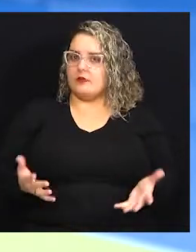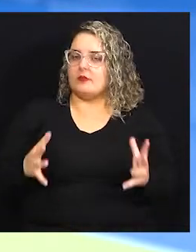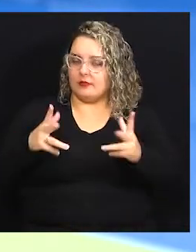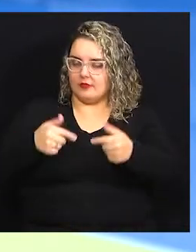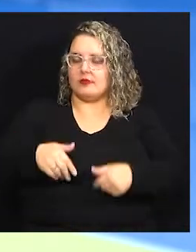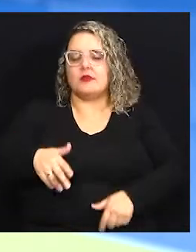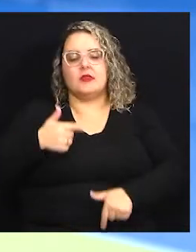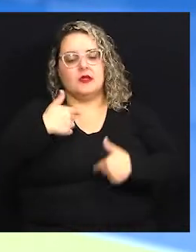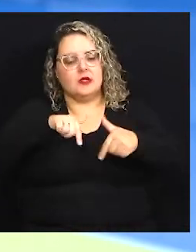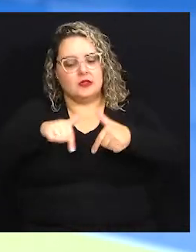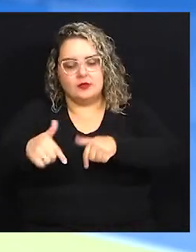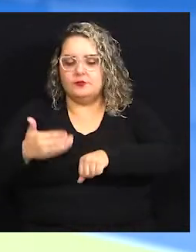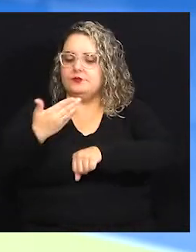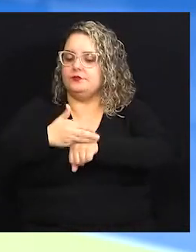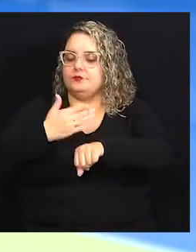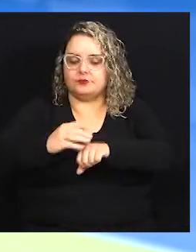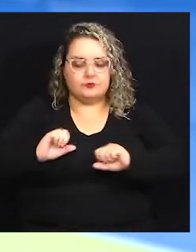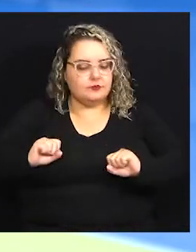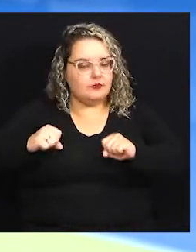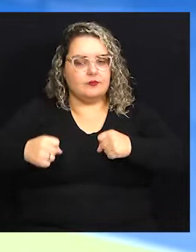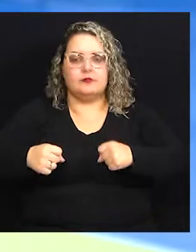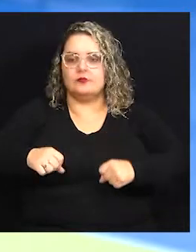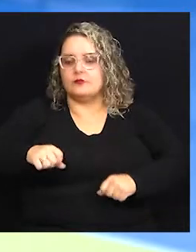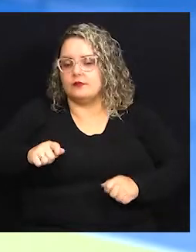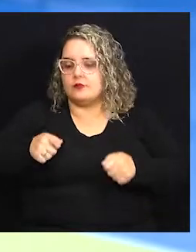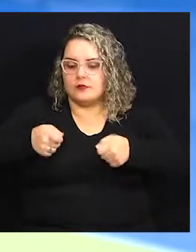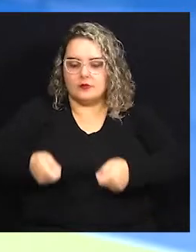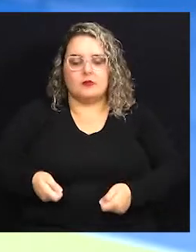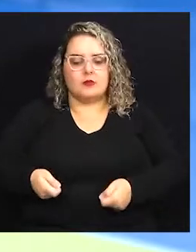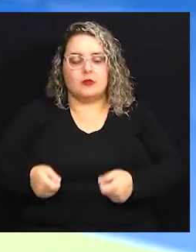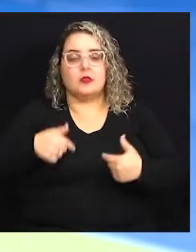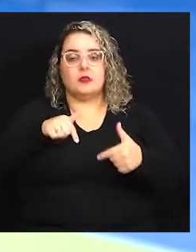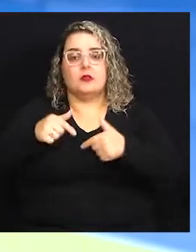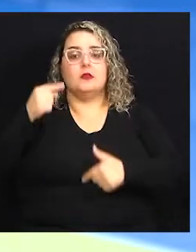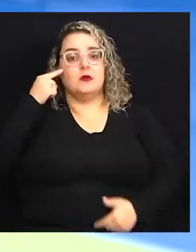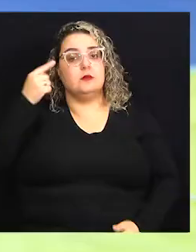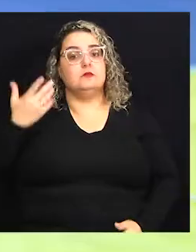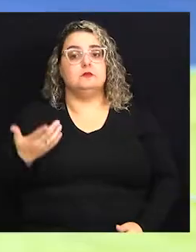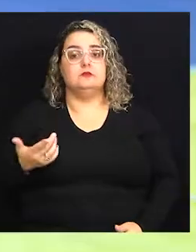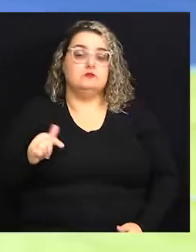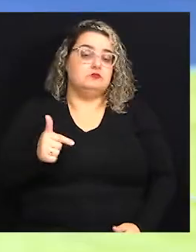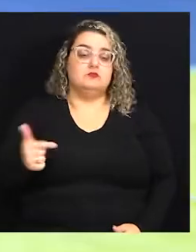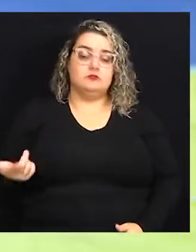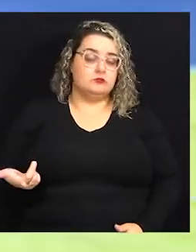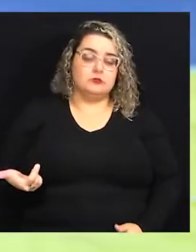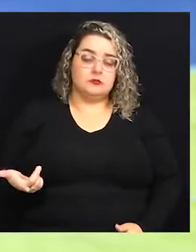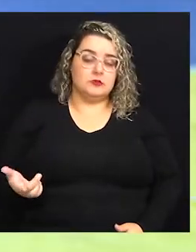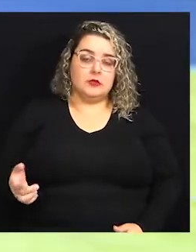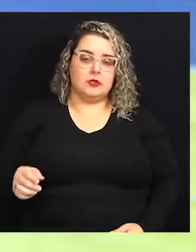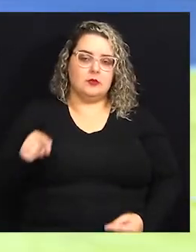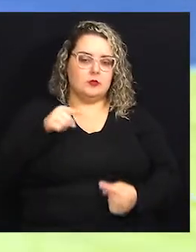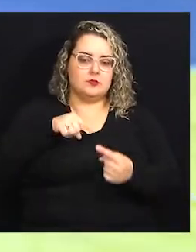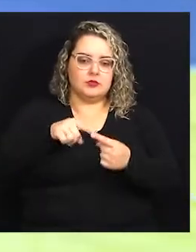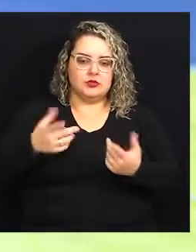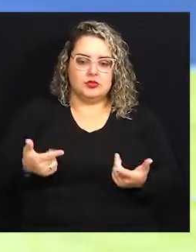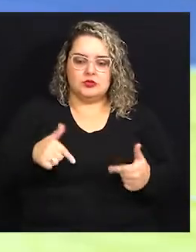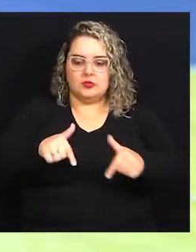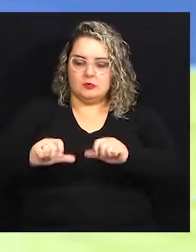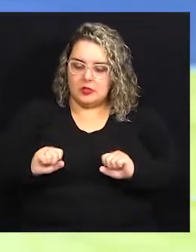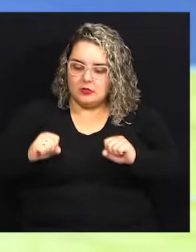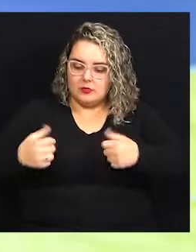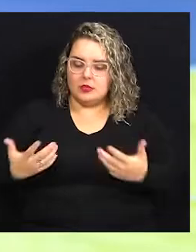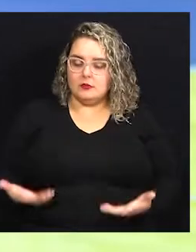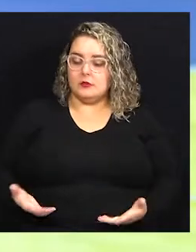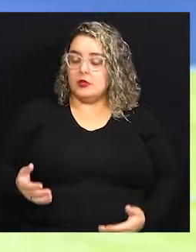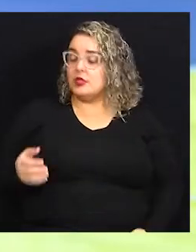trabalho, através de empenho, determinação, pois sem trabalho e empenho a gente não chega a lugar nenhum. Chicão, para quem está nos acompanhando, como é que é a